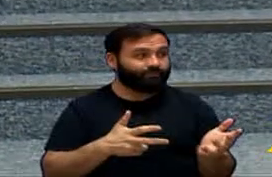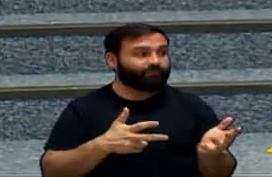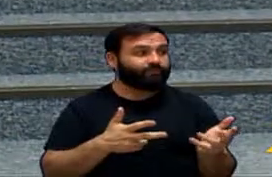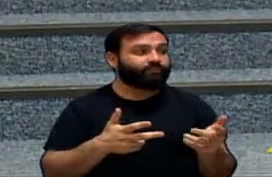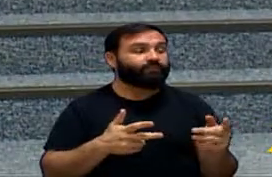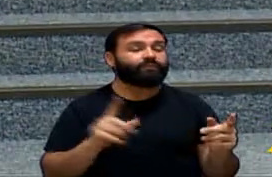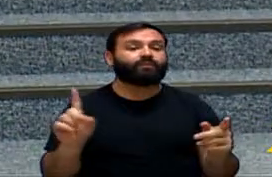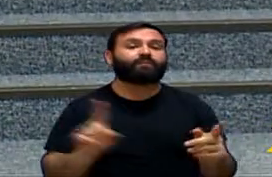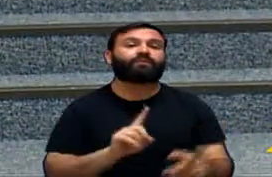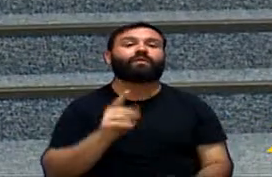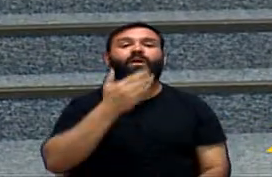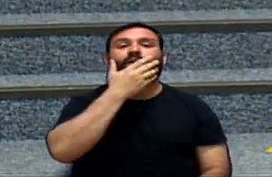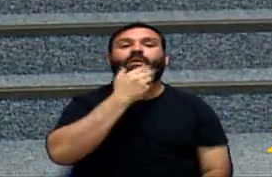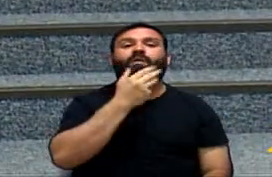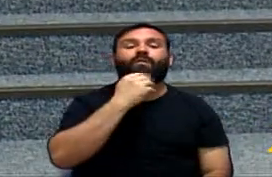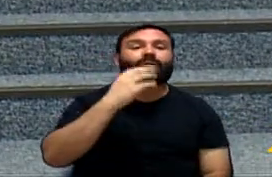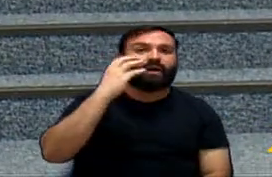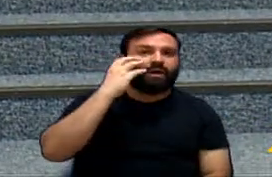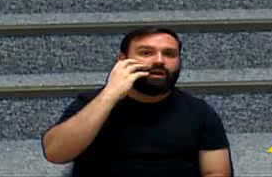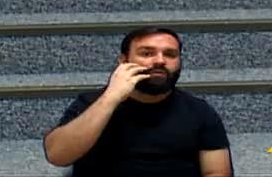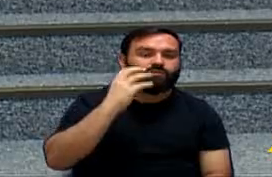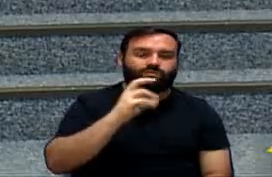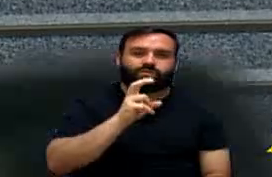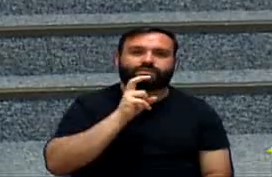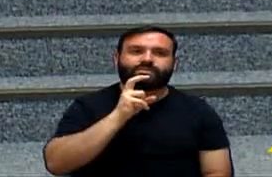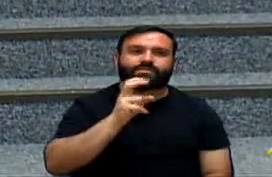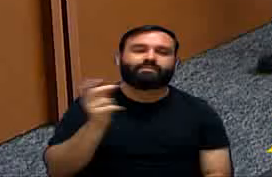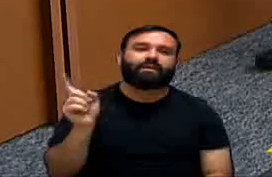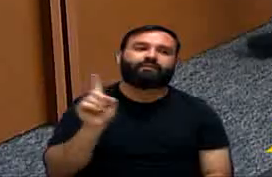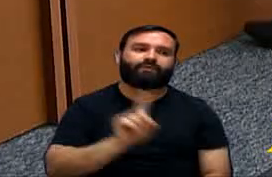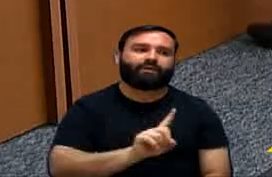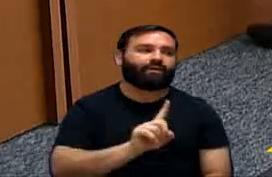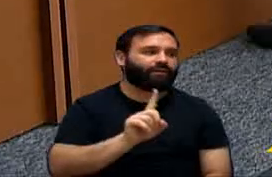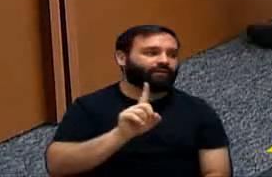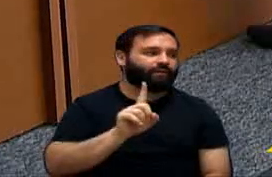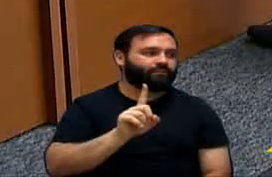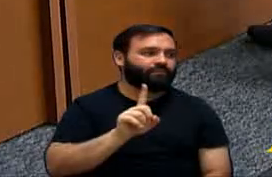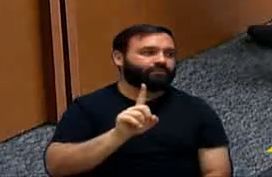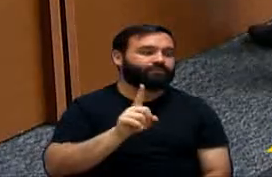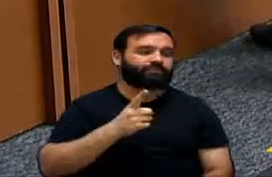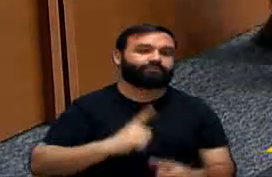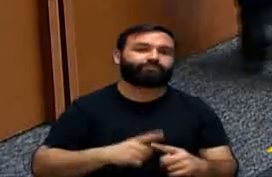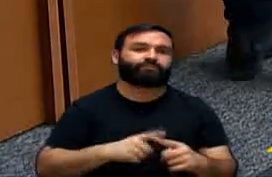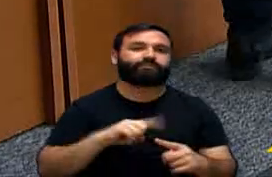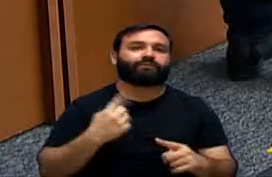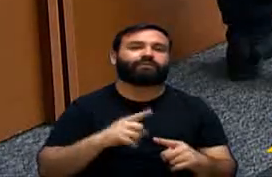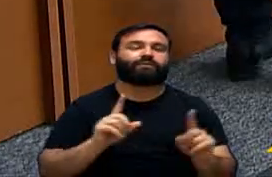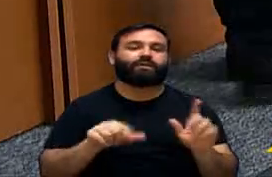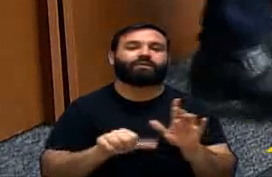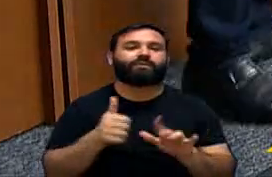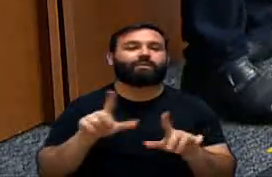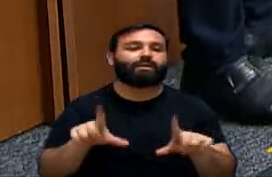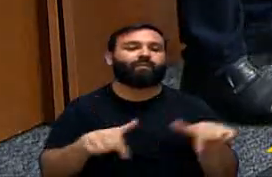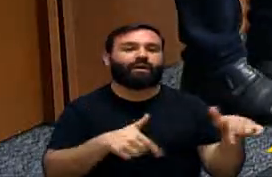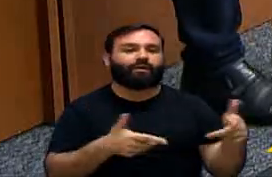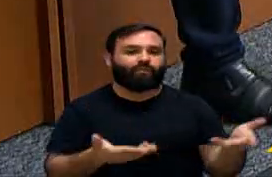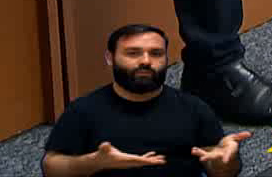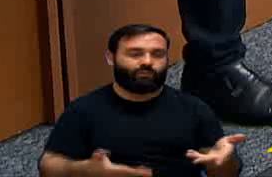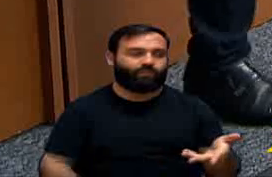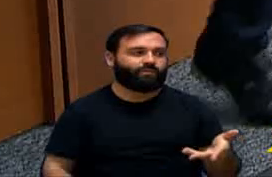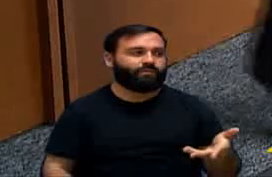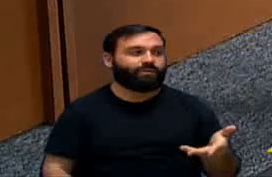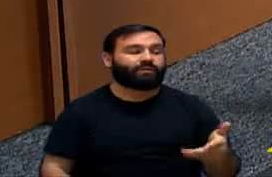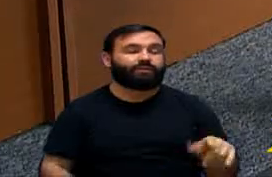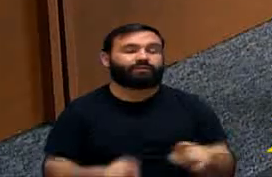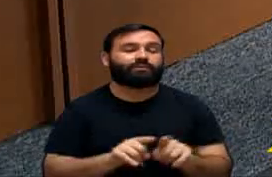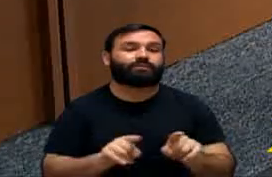de convidar o presidente Cláudio Sorocaba para que viesse aqui pra frente do plenário para que nós possamos fazer a primeira homenagem de hoje